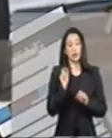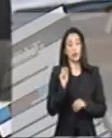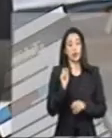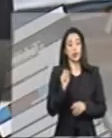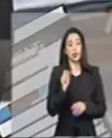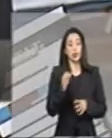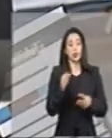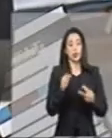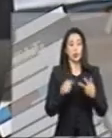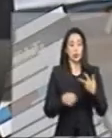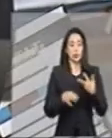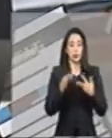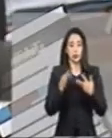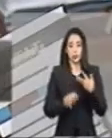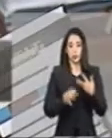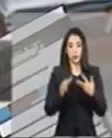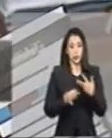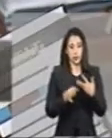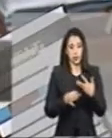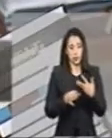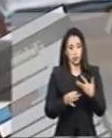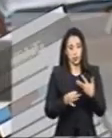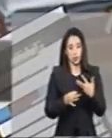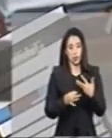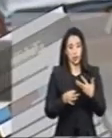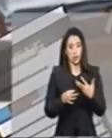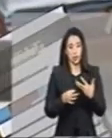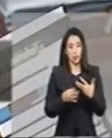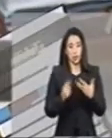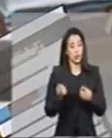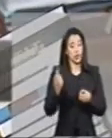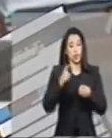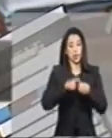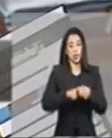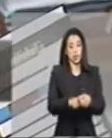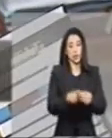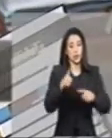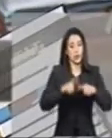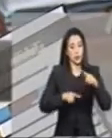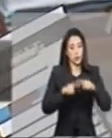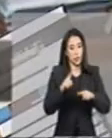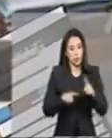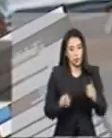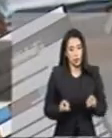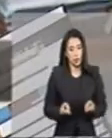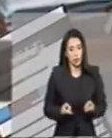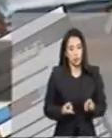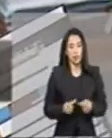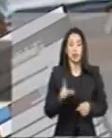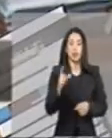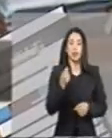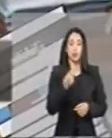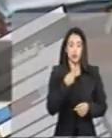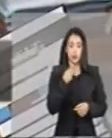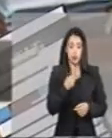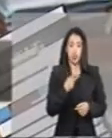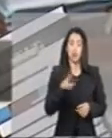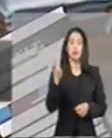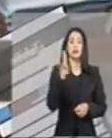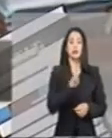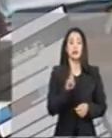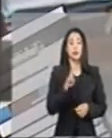Não será esse material devolvido? Ainda se tem utilidade